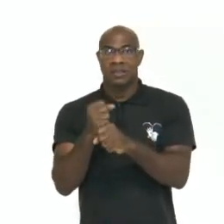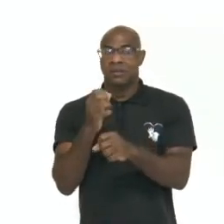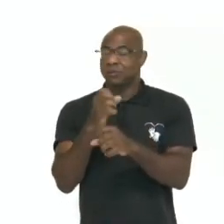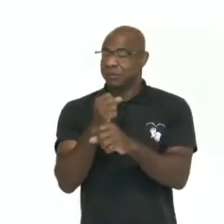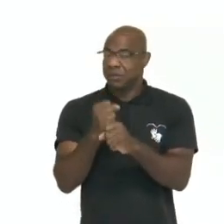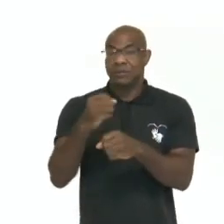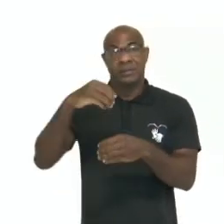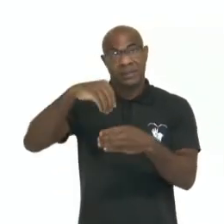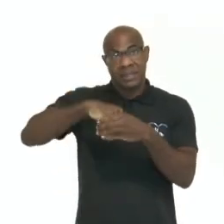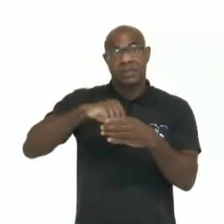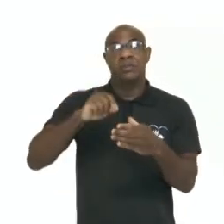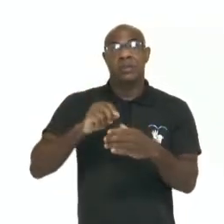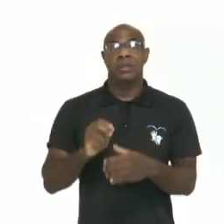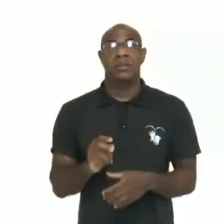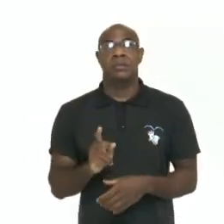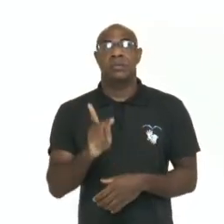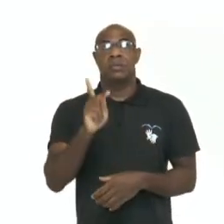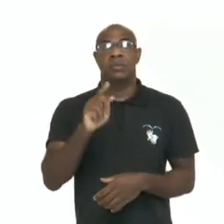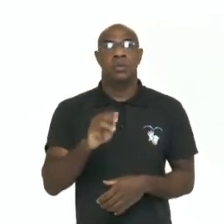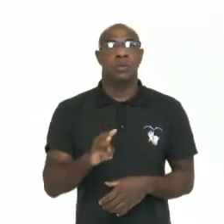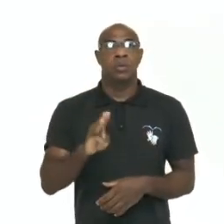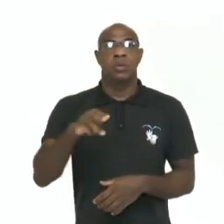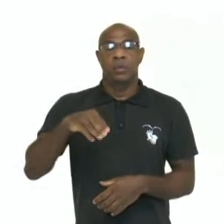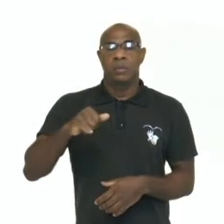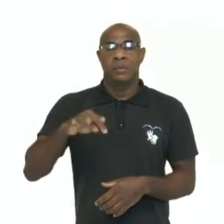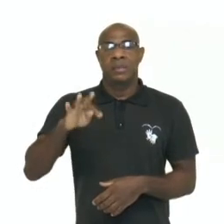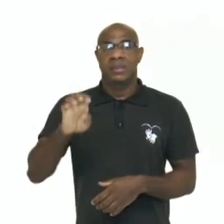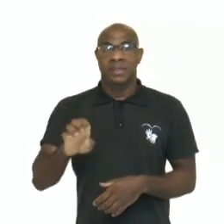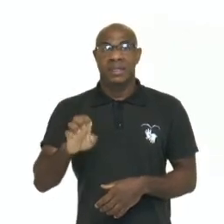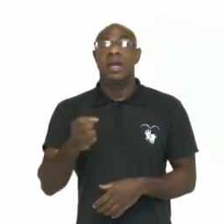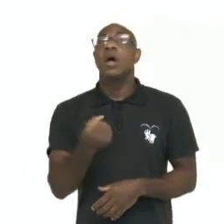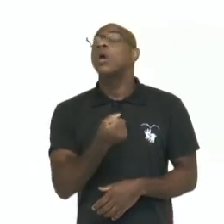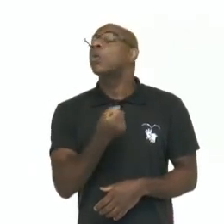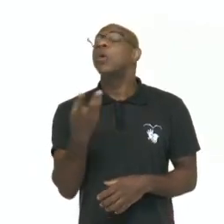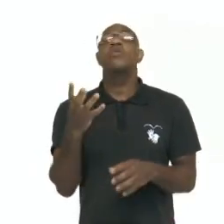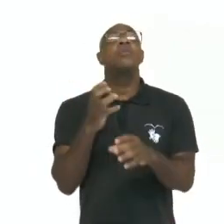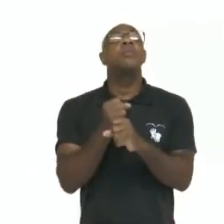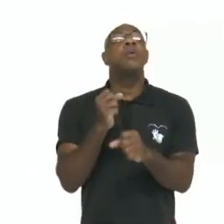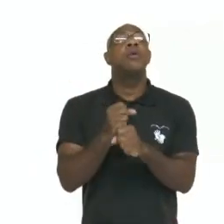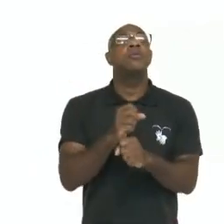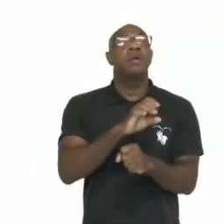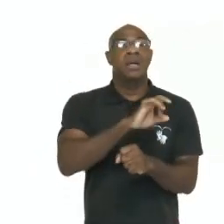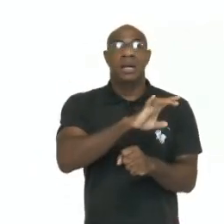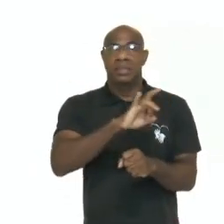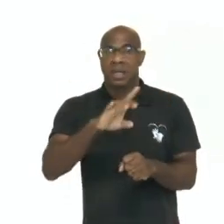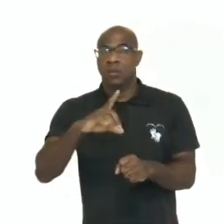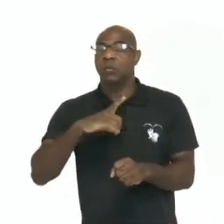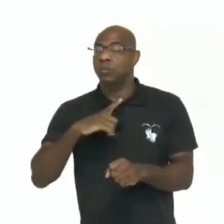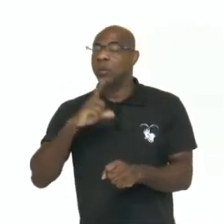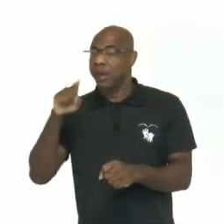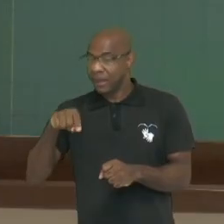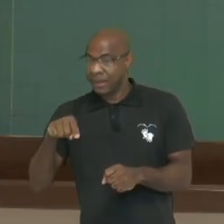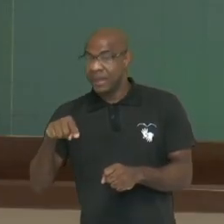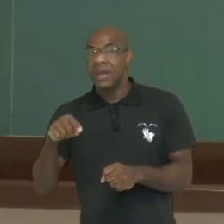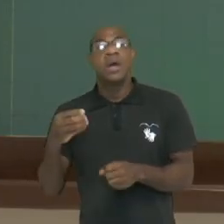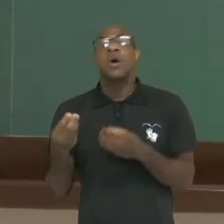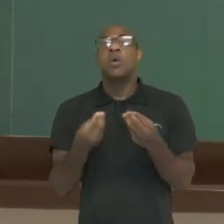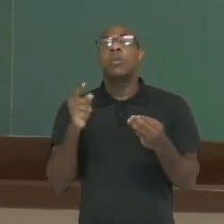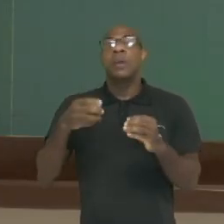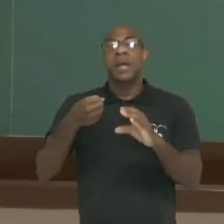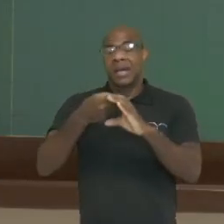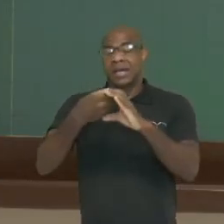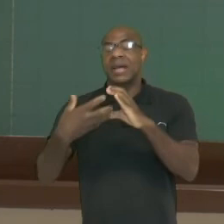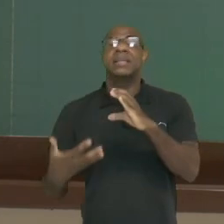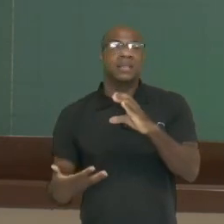karatê? Comitê. Quantos pontos cada uma vale e como é caracterizado cada